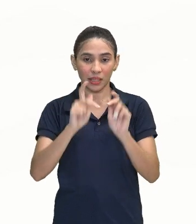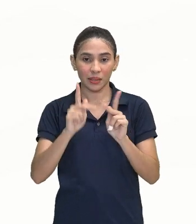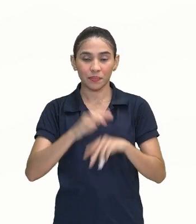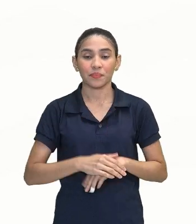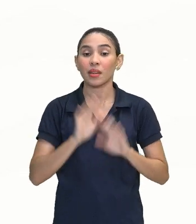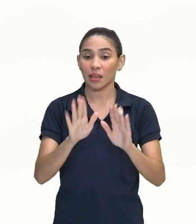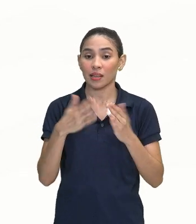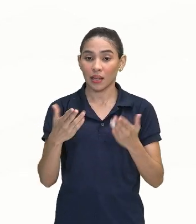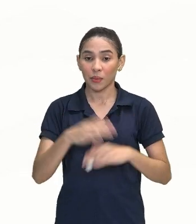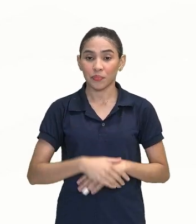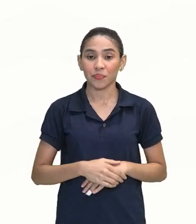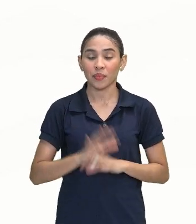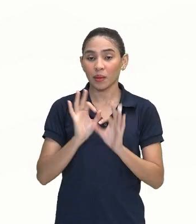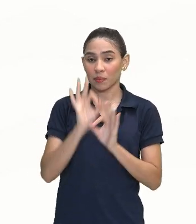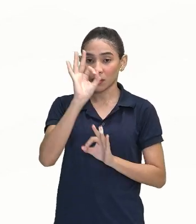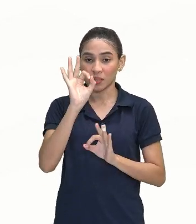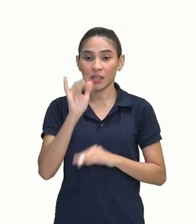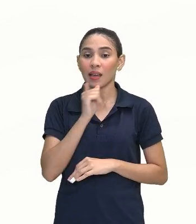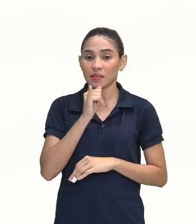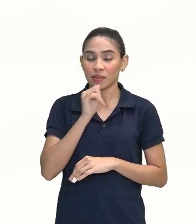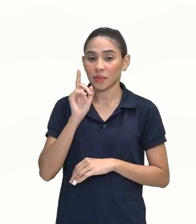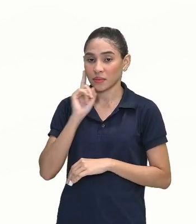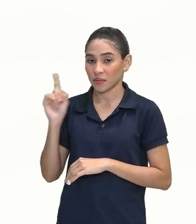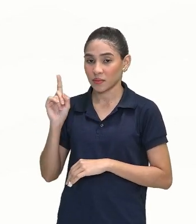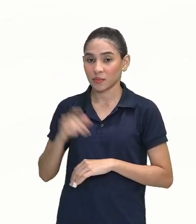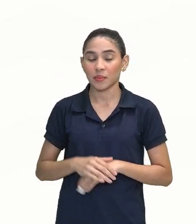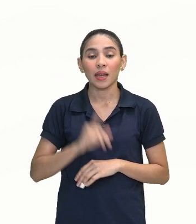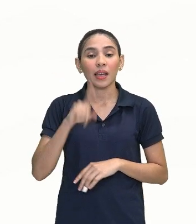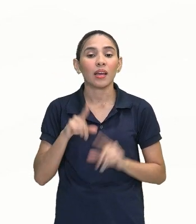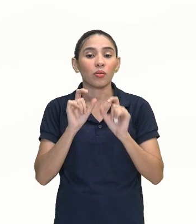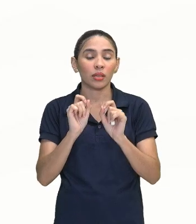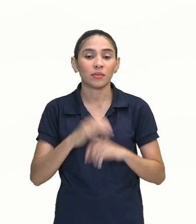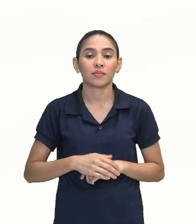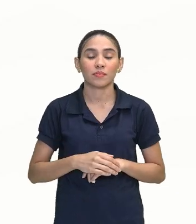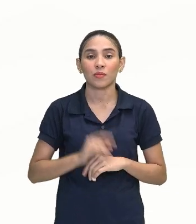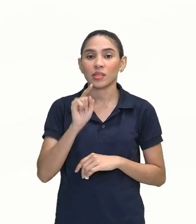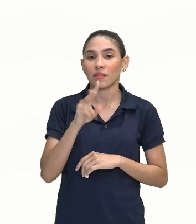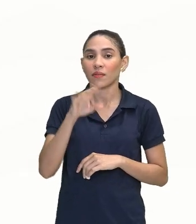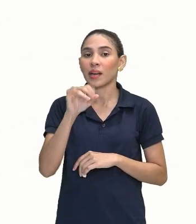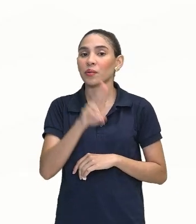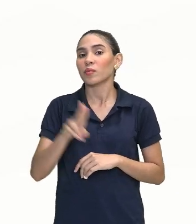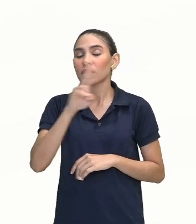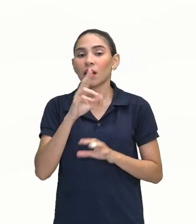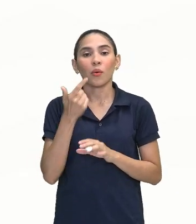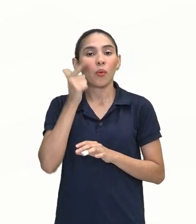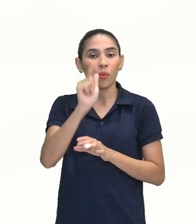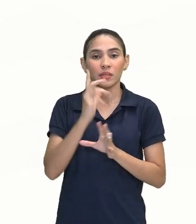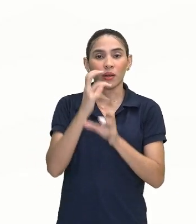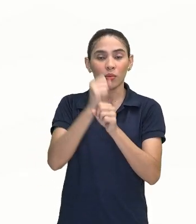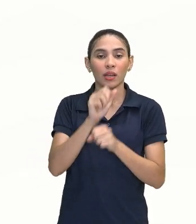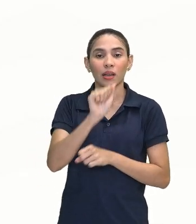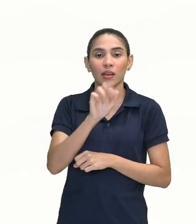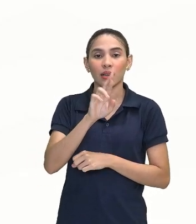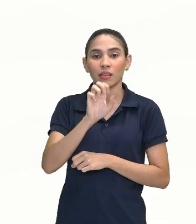E aí, essa medida, essa fórmula, aliás, será a fórmula que você vai utilizar para calcular a área